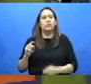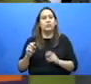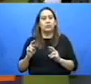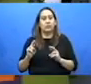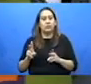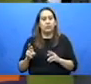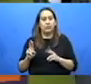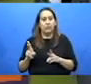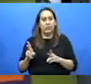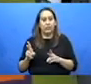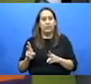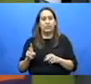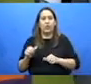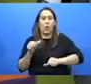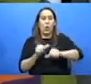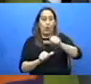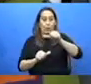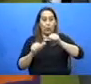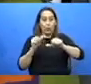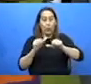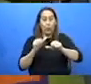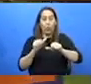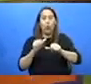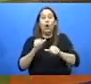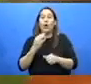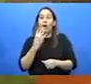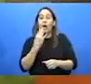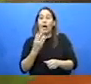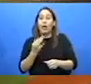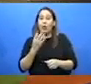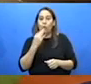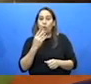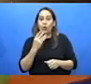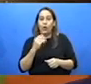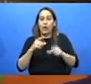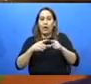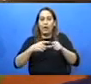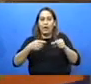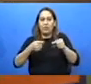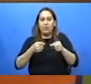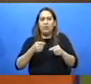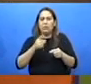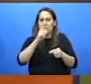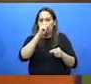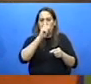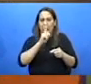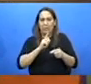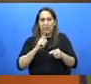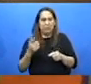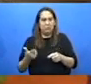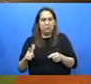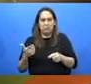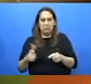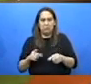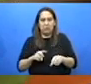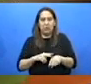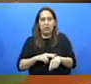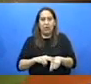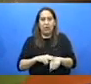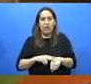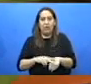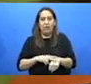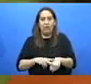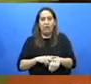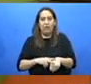Ela ficou amarelada. Olha a cor da folhinha. Ficou amarela. Por que isso